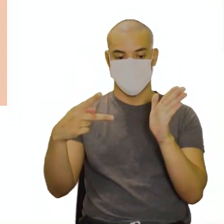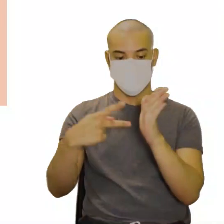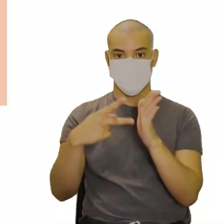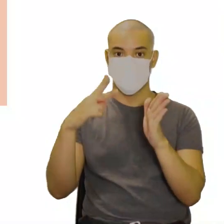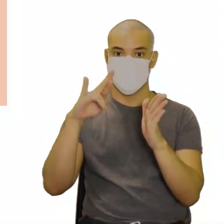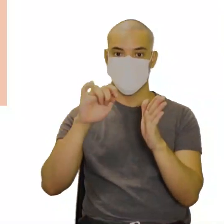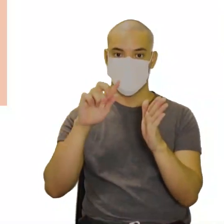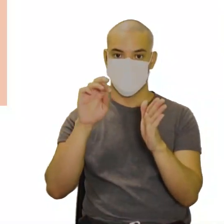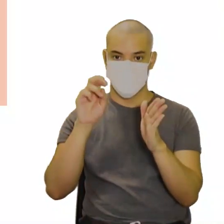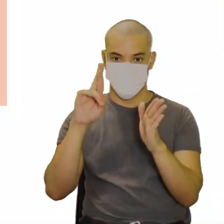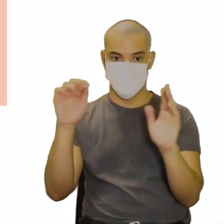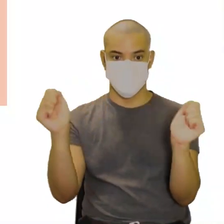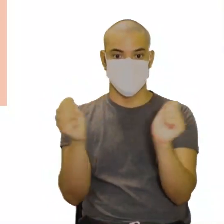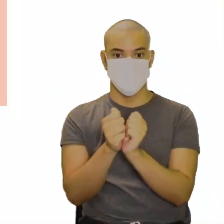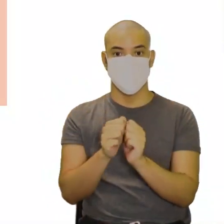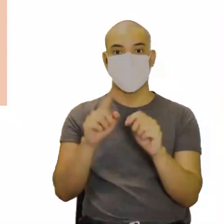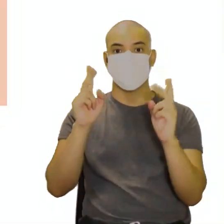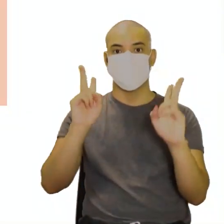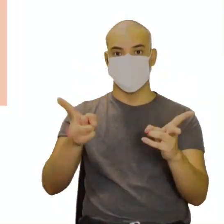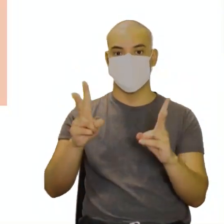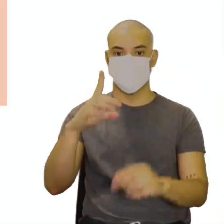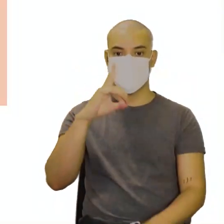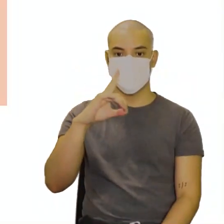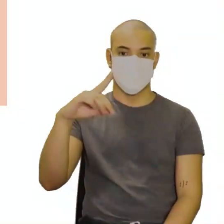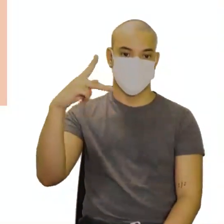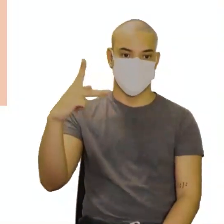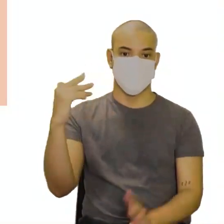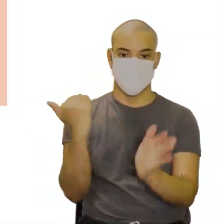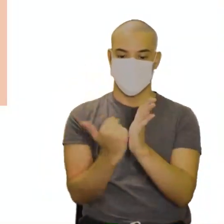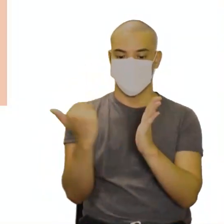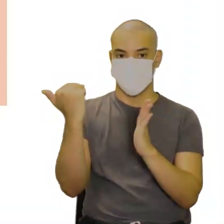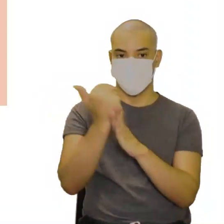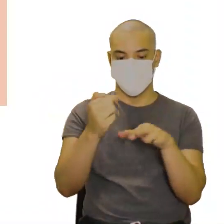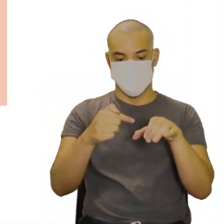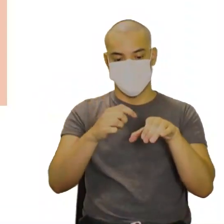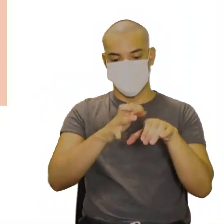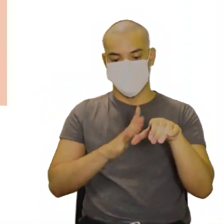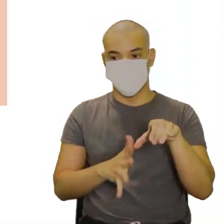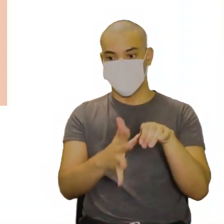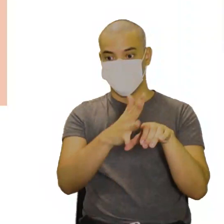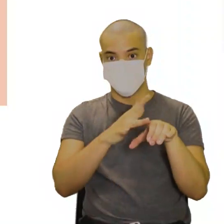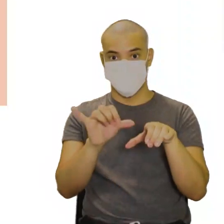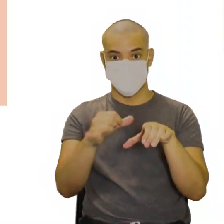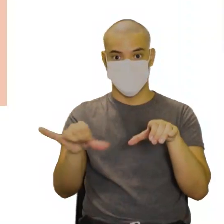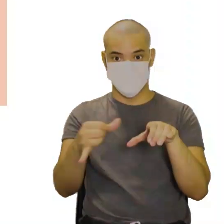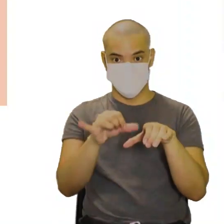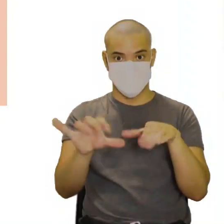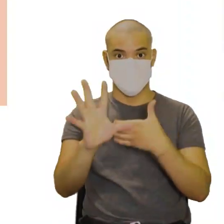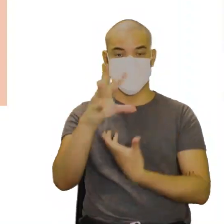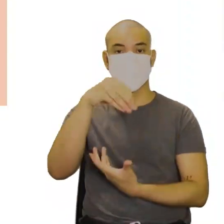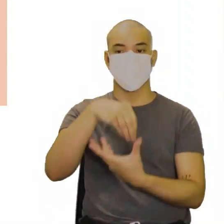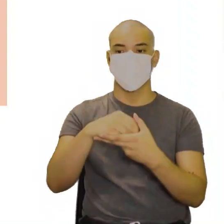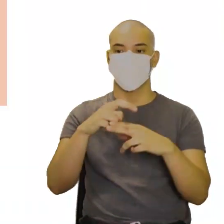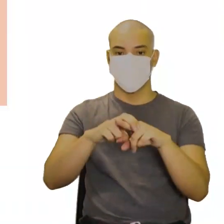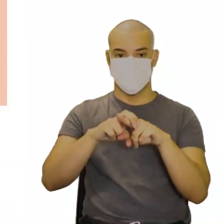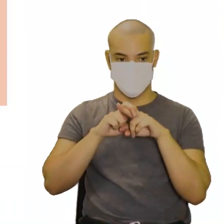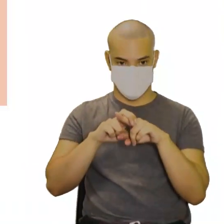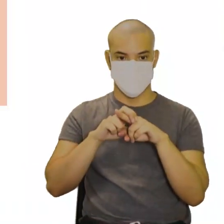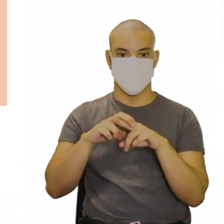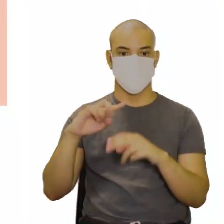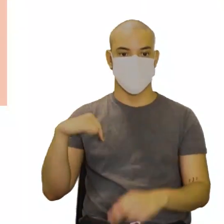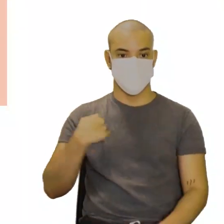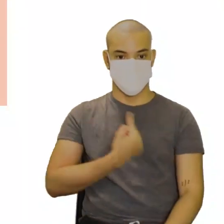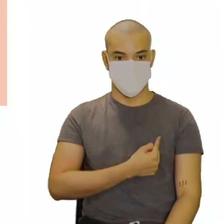ou mantendo a DDP, aumentarmos a corrente do circuito. Então, os nossos geradores